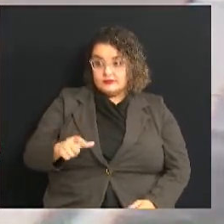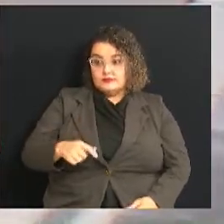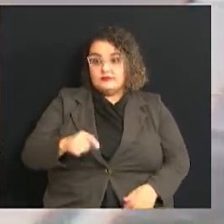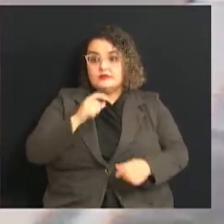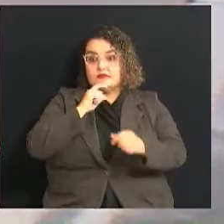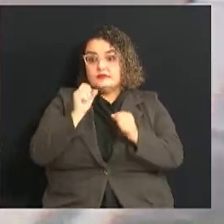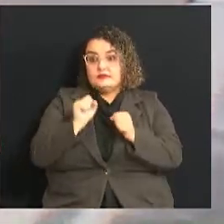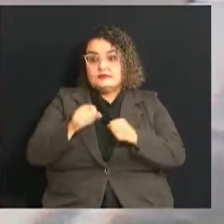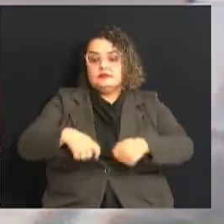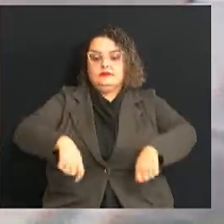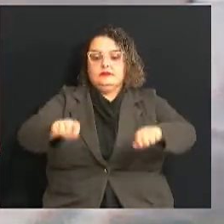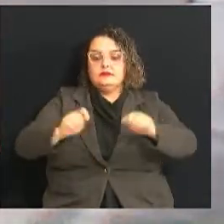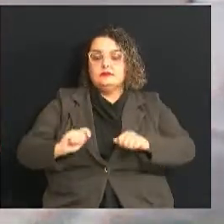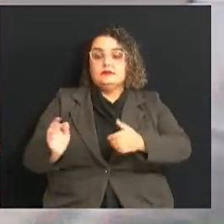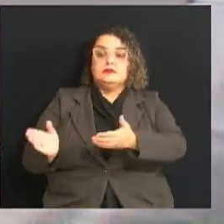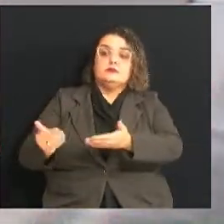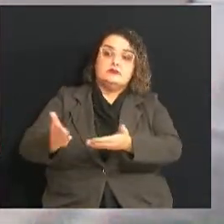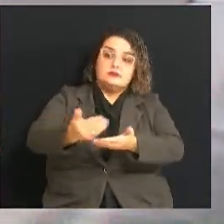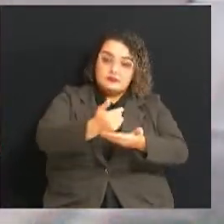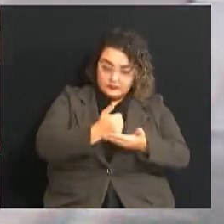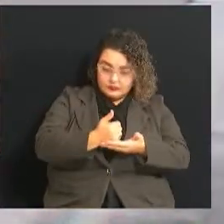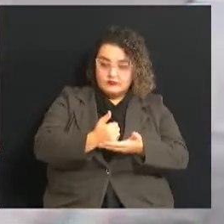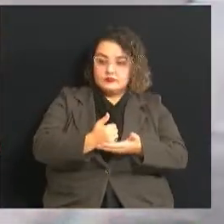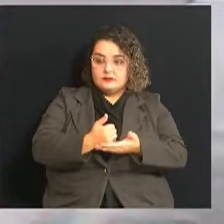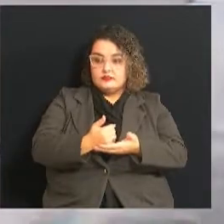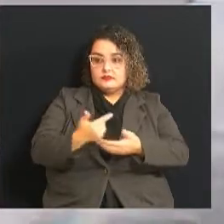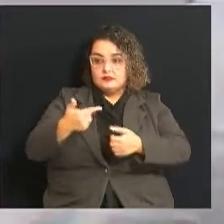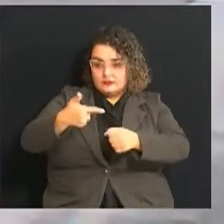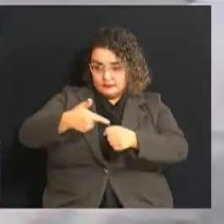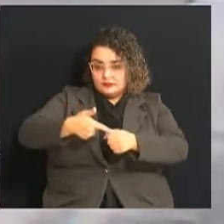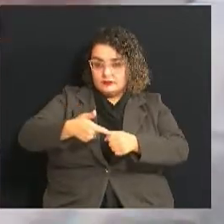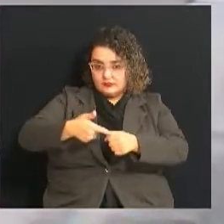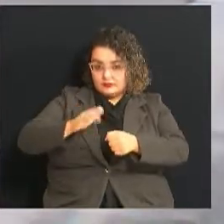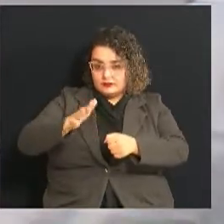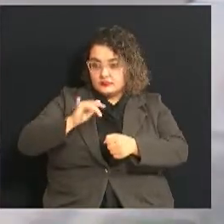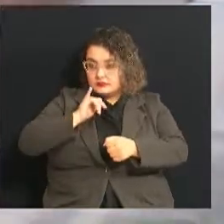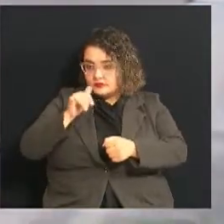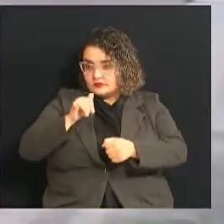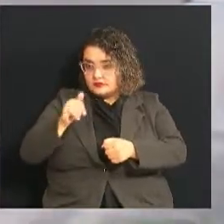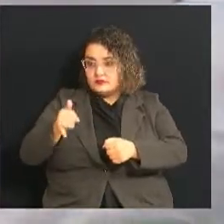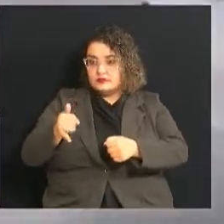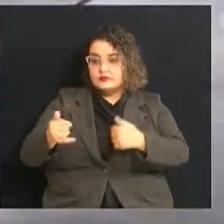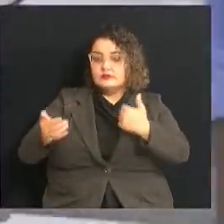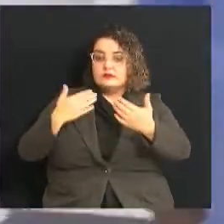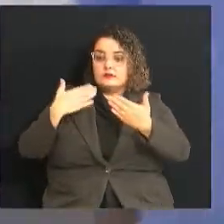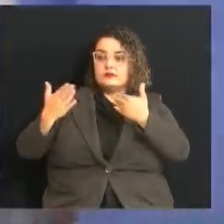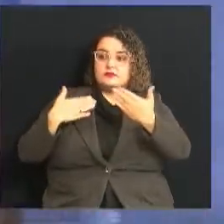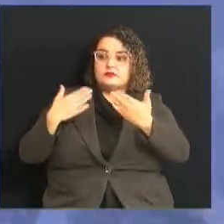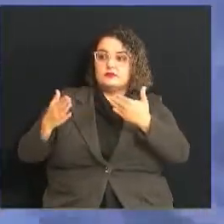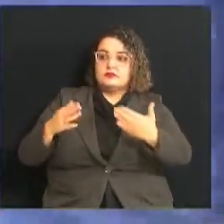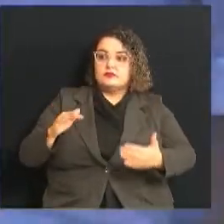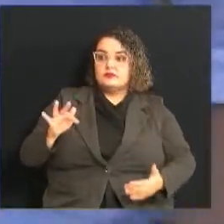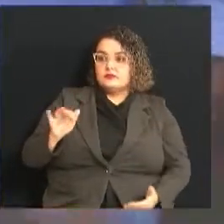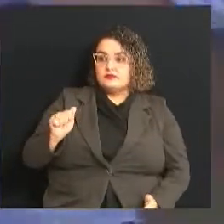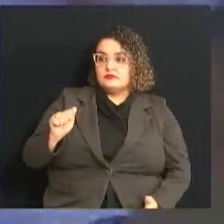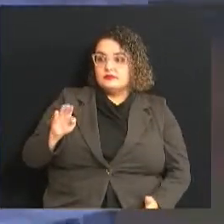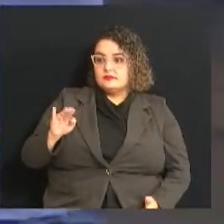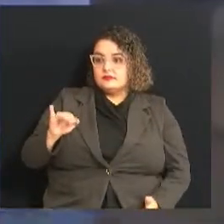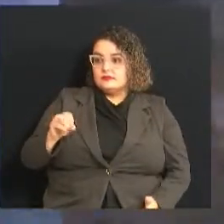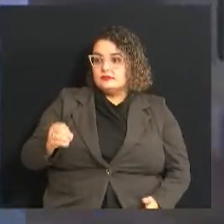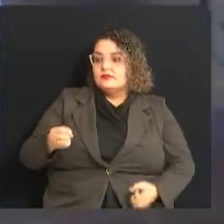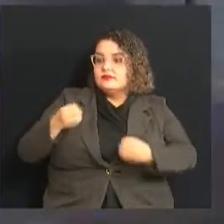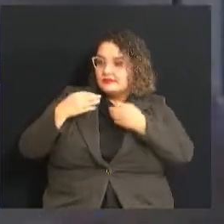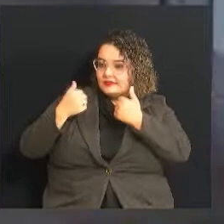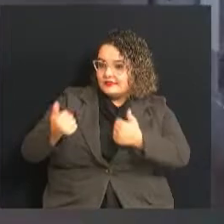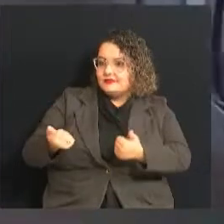foram arrecadados. Como você disse, estou em posto de combustíveis para bater um papo aqui com o Fábio. Tudo bem, Fábio? Boa